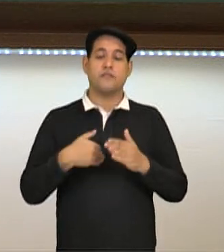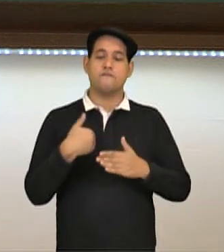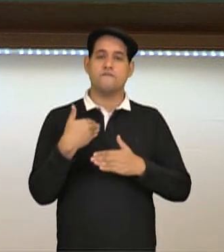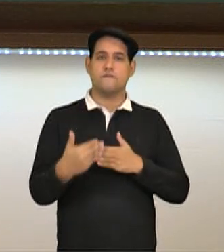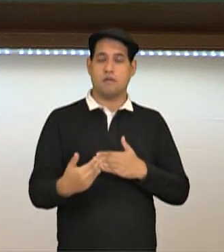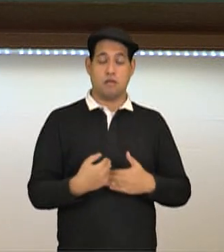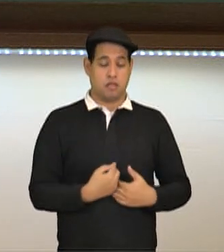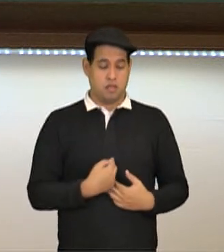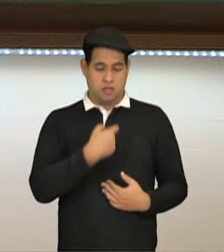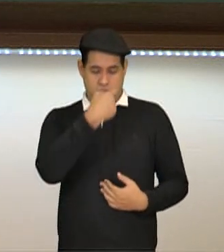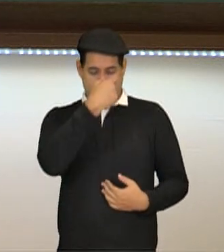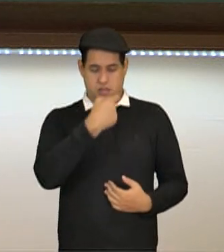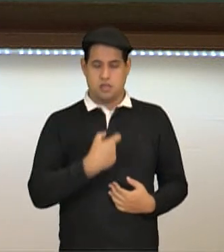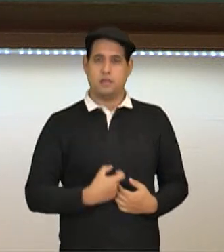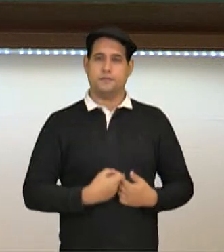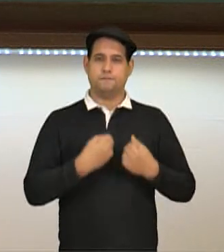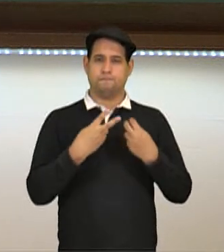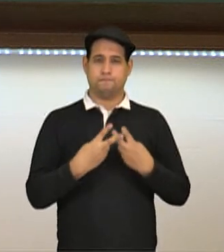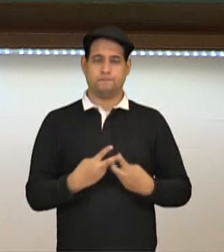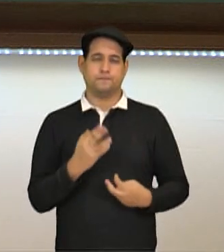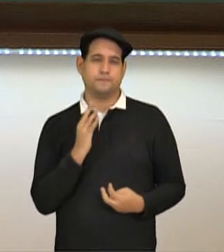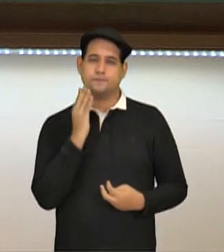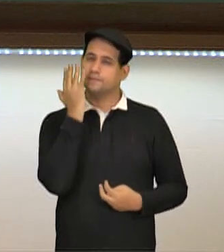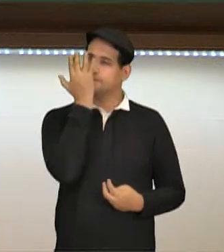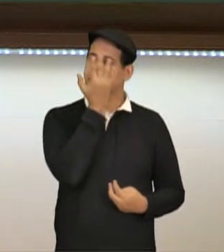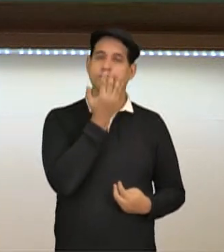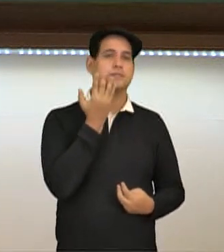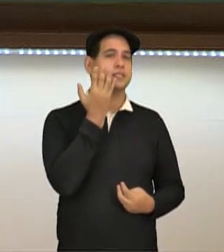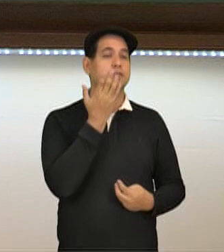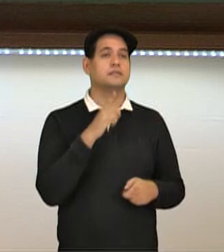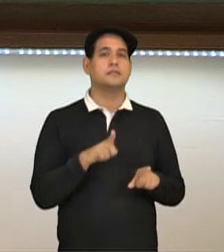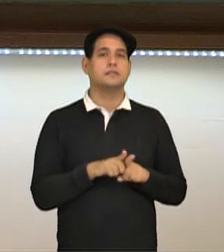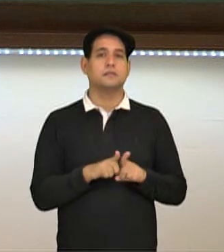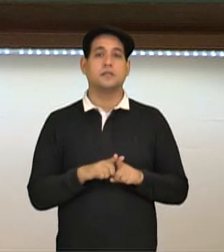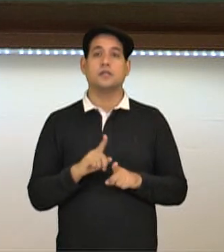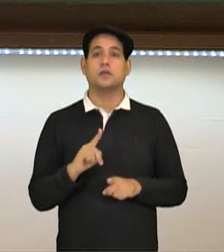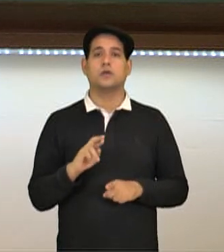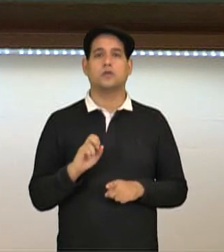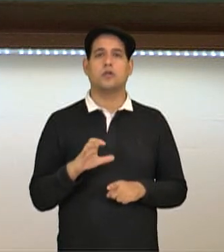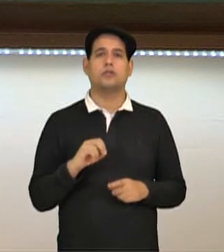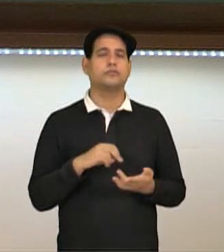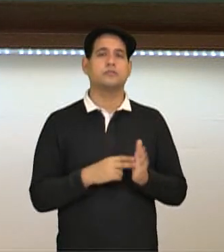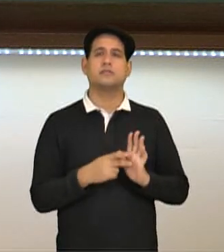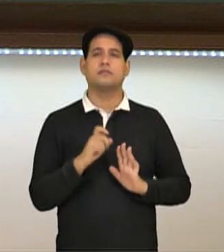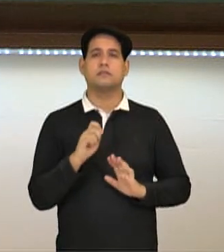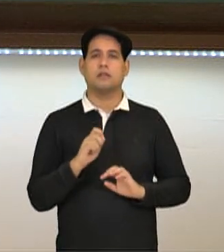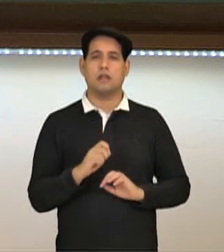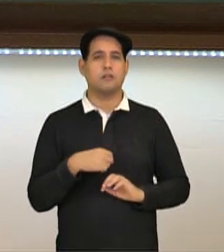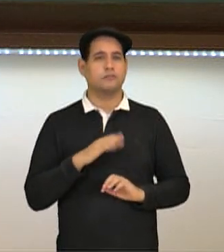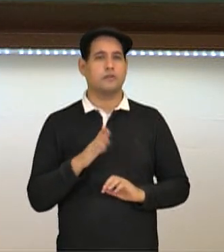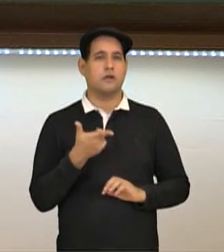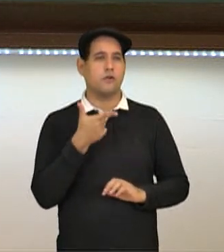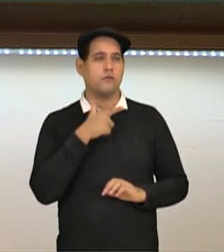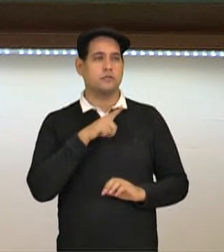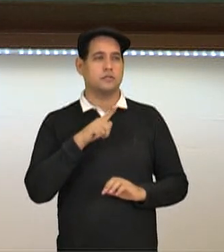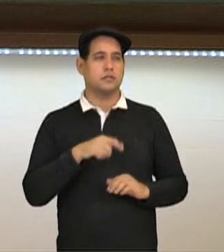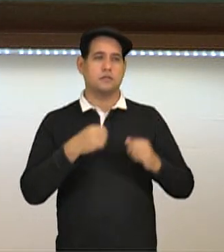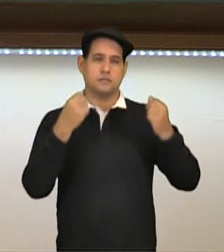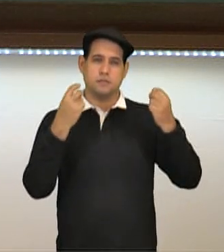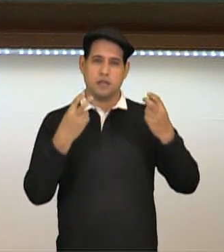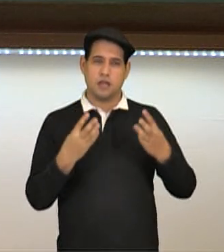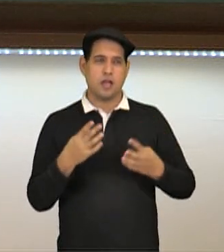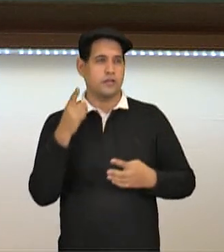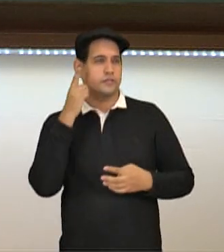eu interior que fala dentro de um romance. O tempo cronológico é aquele que eu consigo mensurar